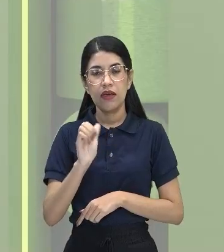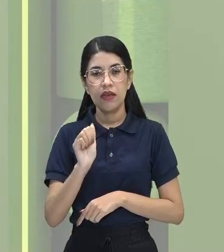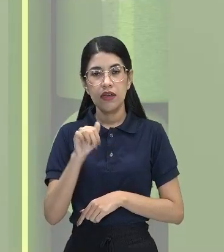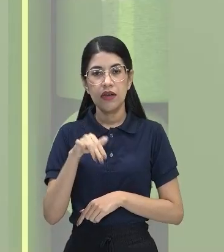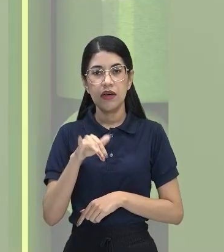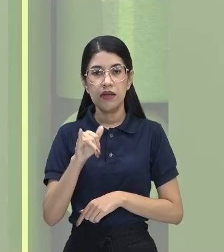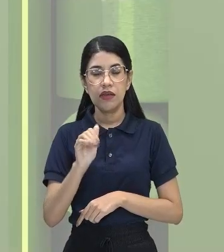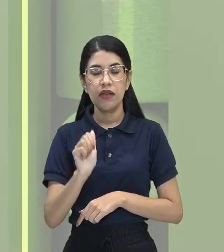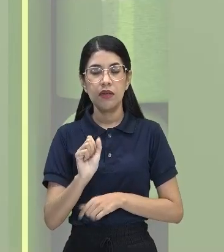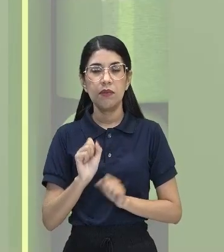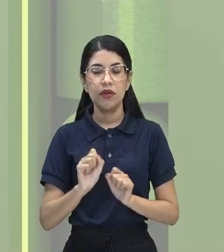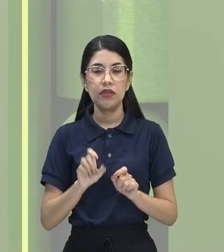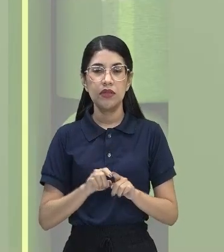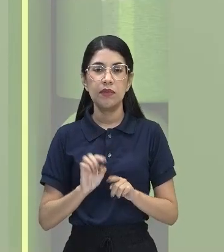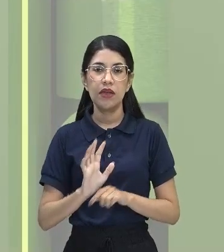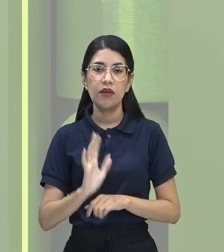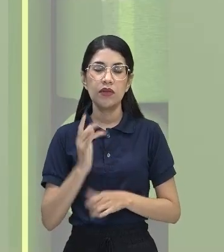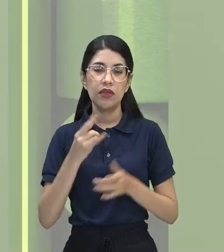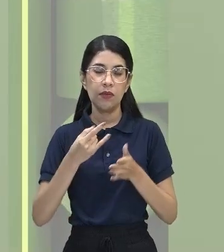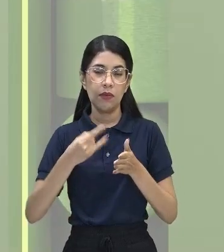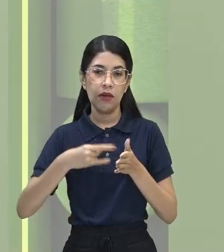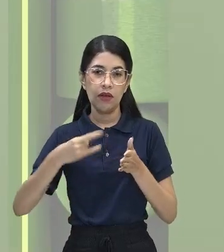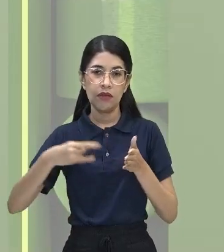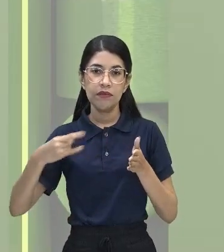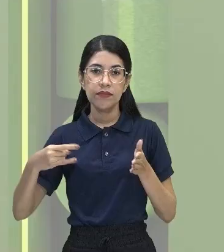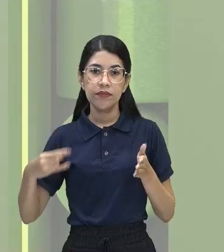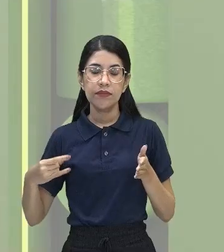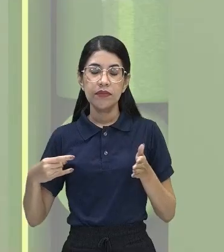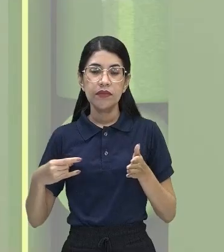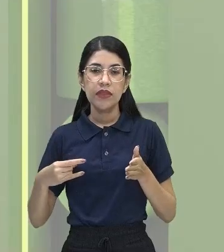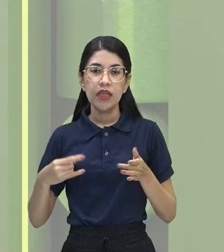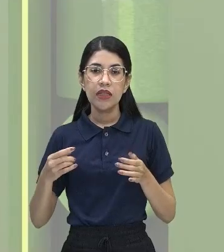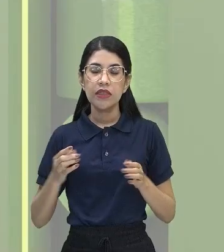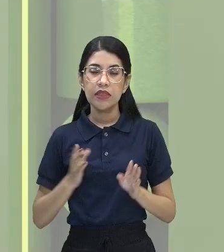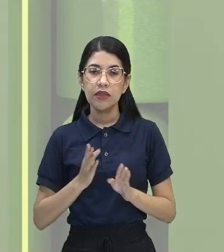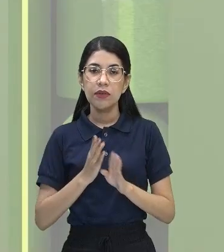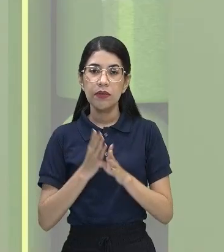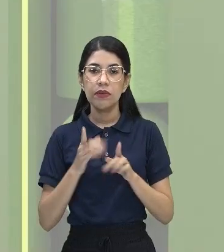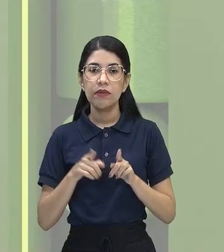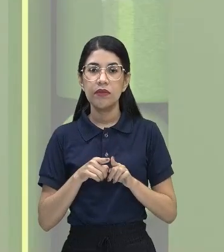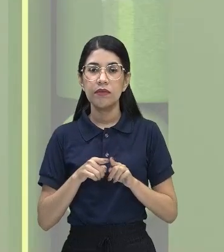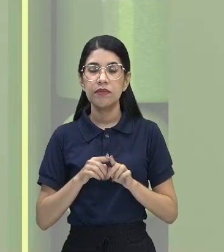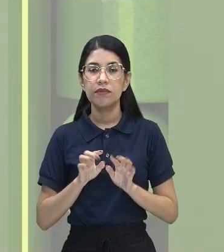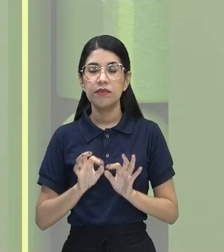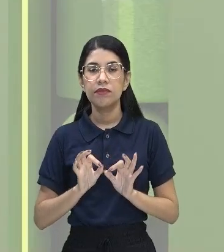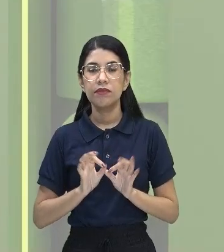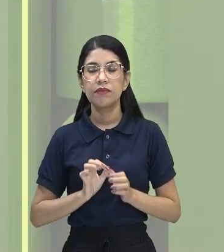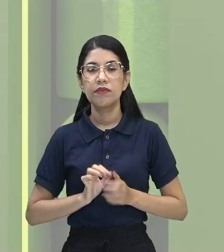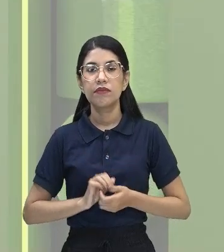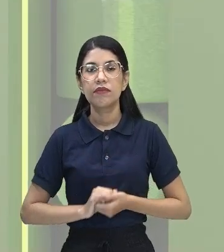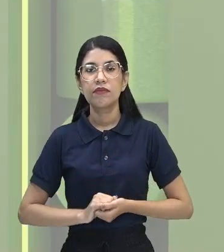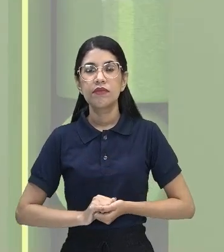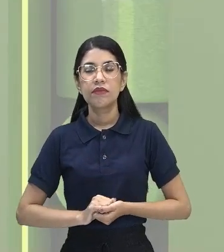também podem ocorrer com ondas eletromagnéticas quando elas se encontram, né? Quando há um encontro de